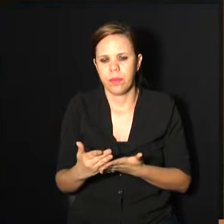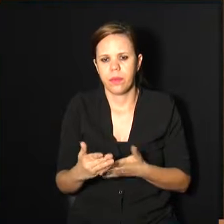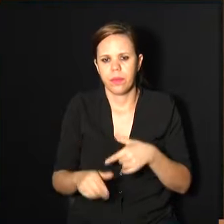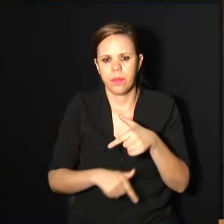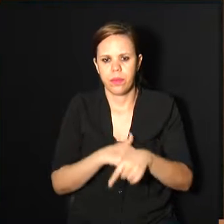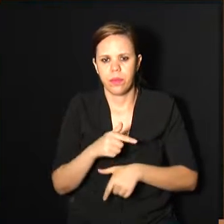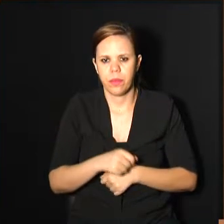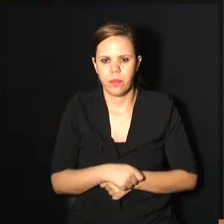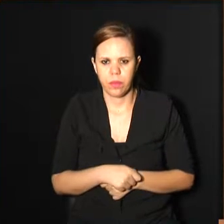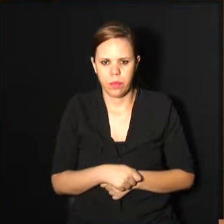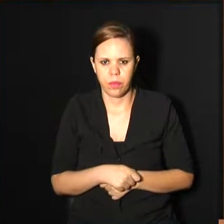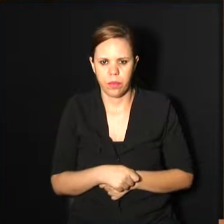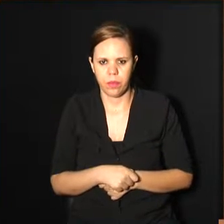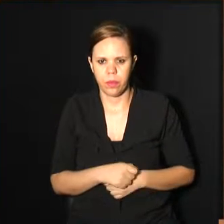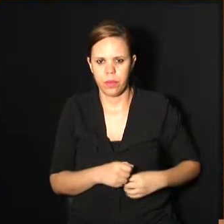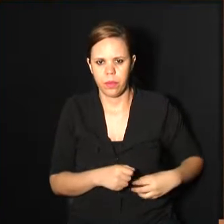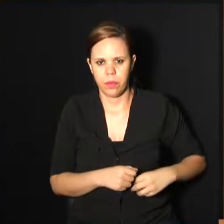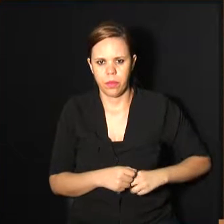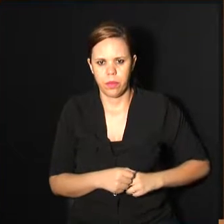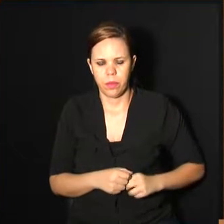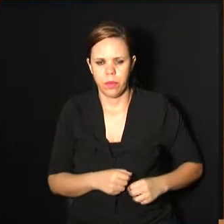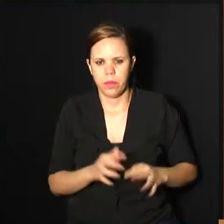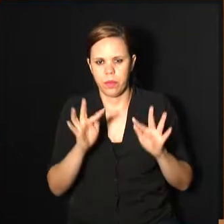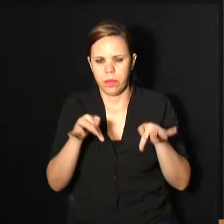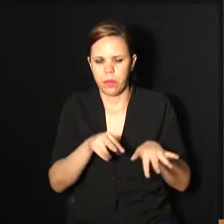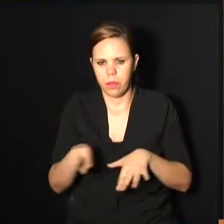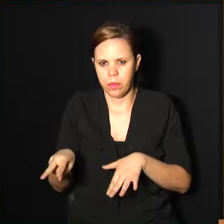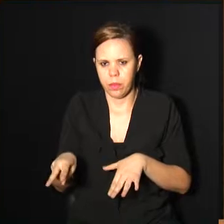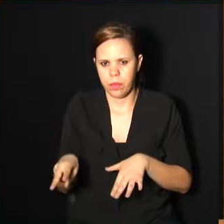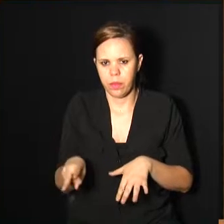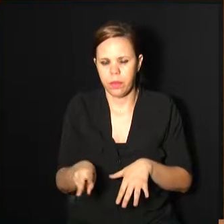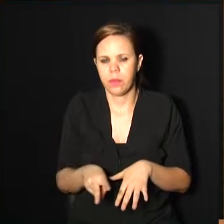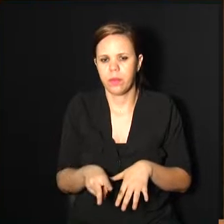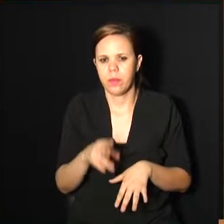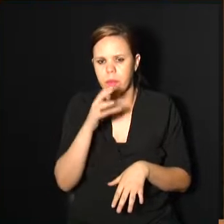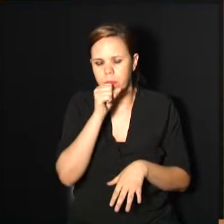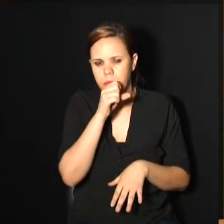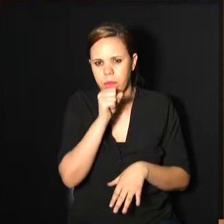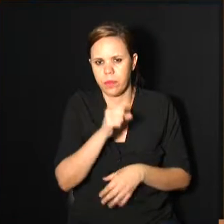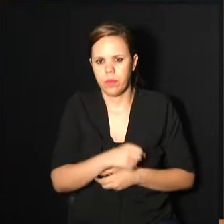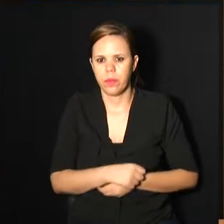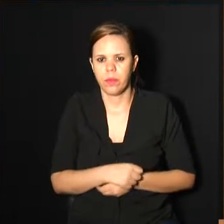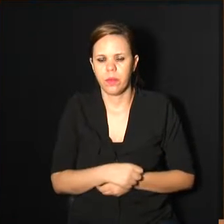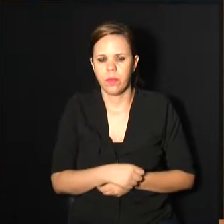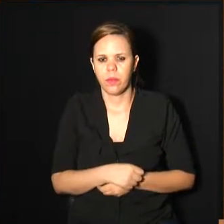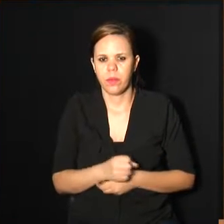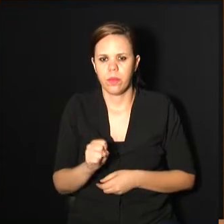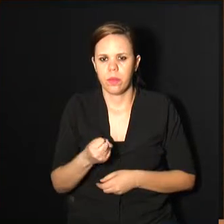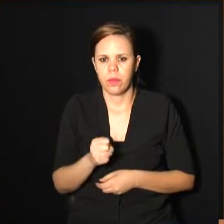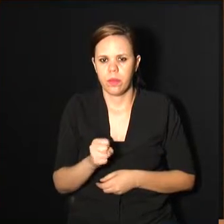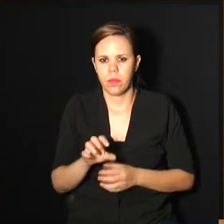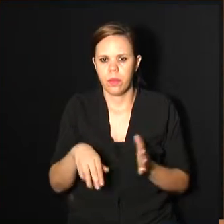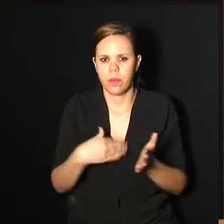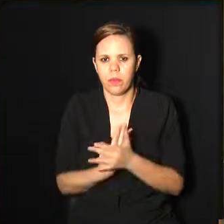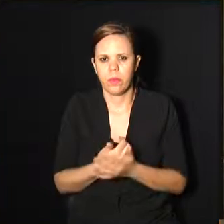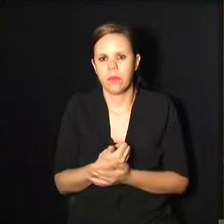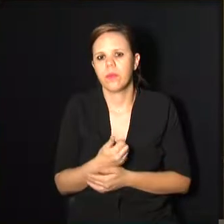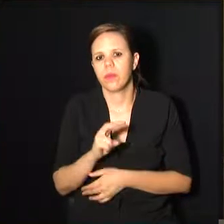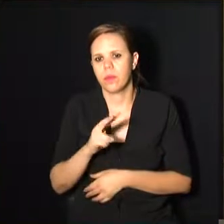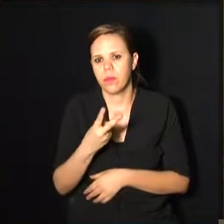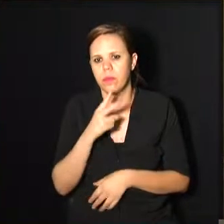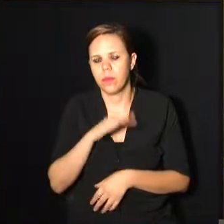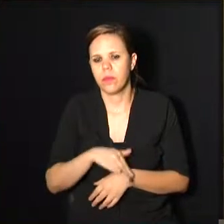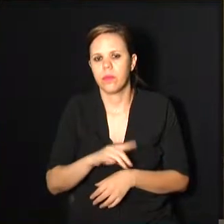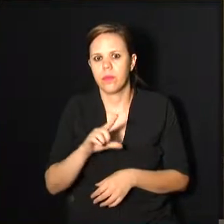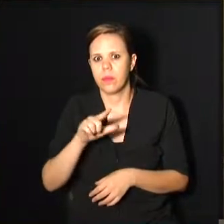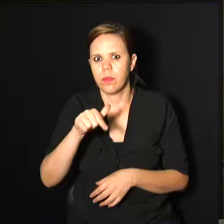atividades nos finais de semana, preferencialmente aos sábados, das 8 às 14 horas. Depois